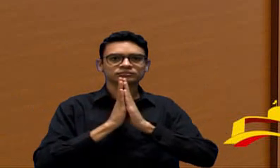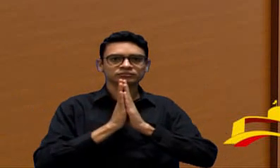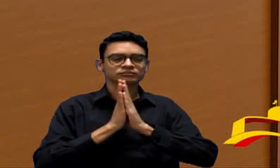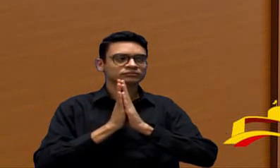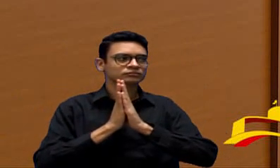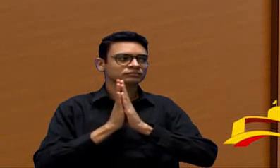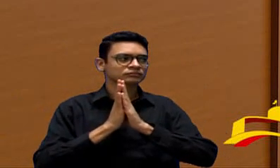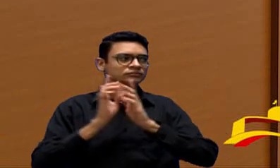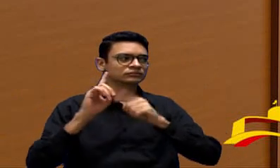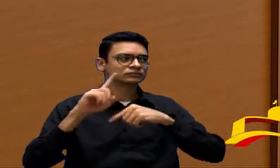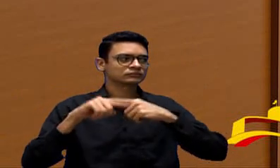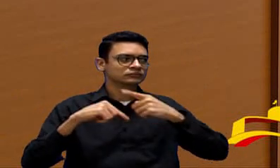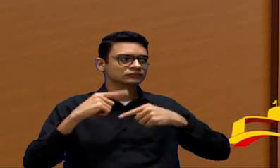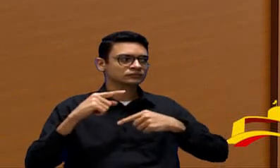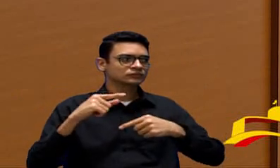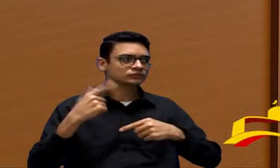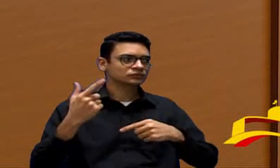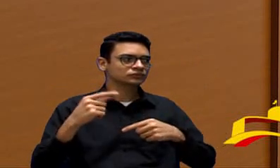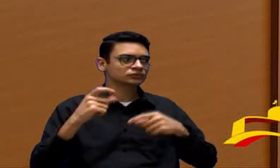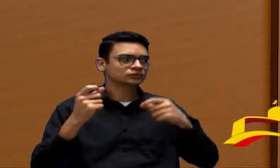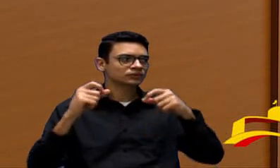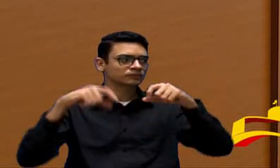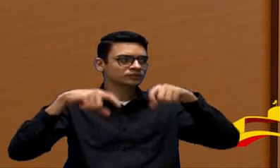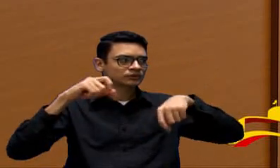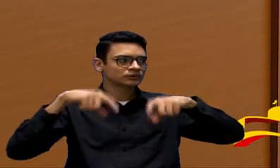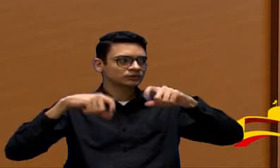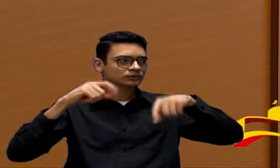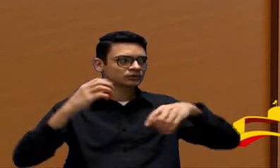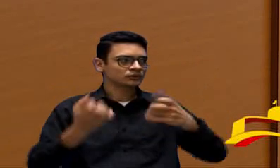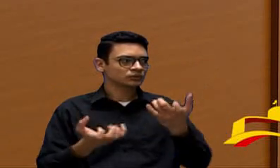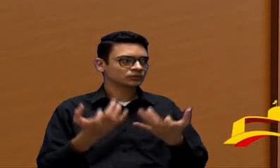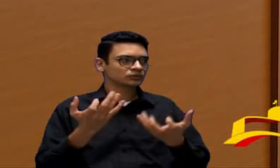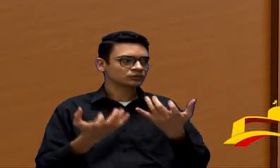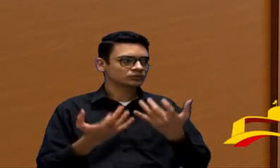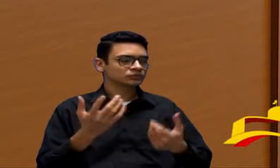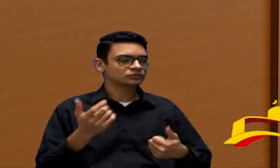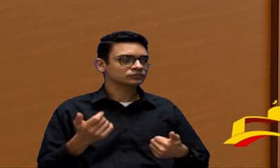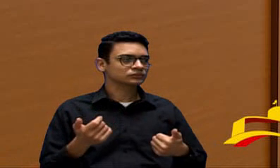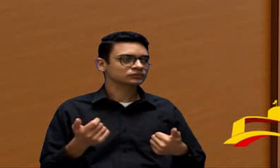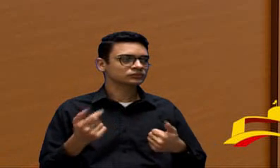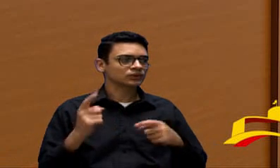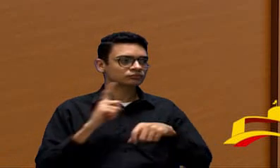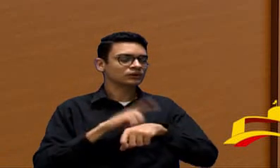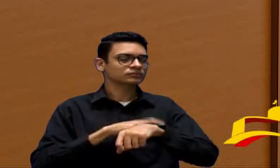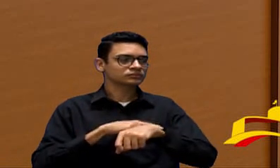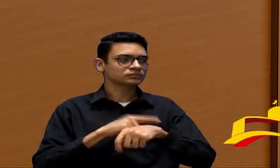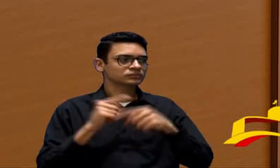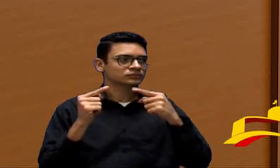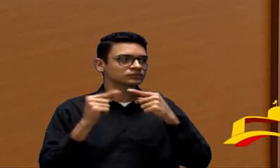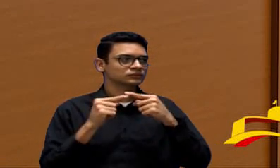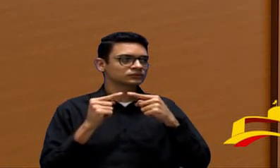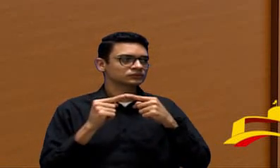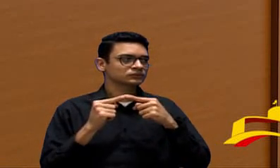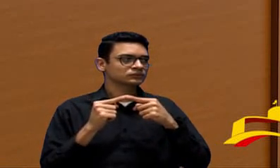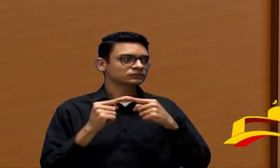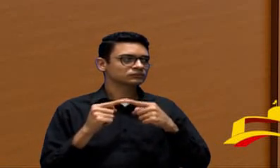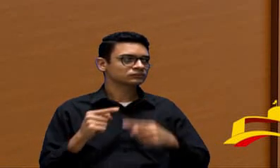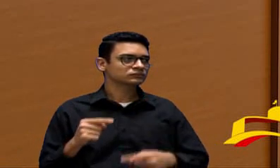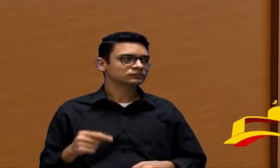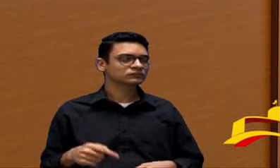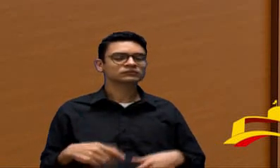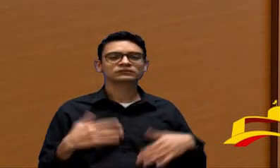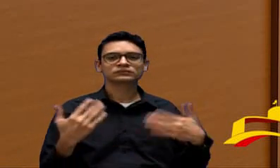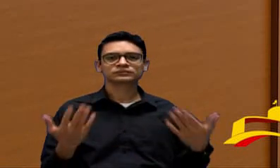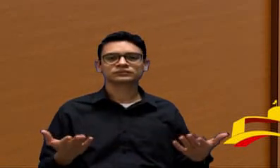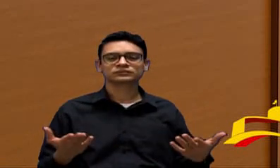gente fica no tempo do pinga-fogo aqui, tá? Mas é interessante, Vitão, não consegui... Pode zerar?